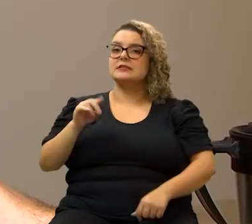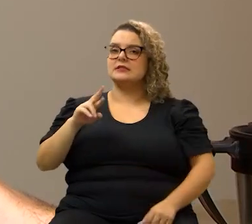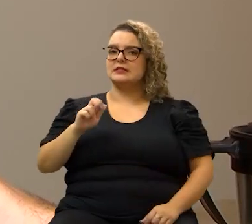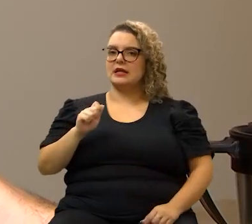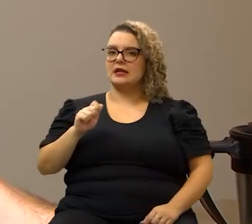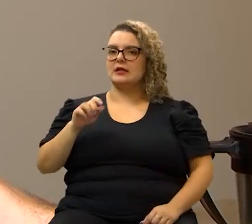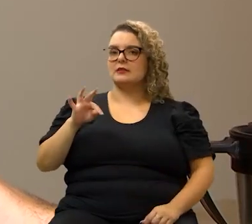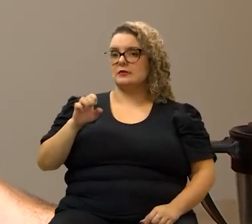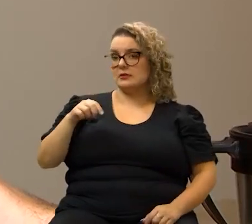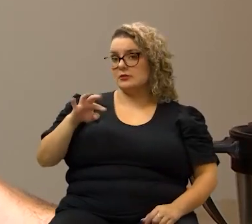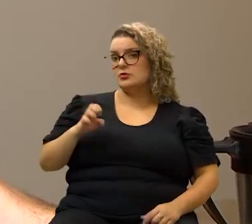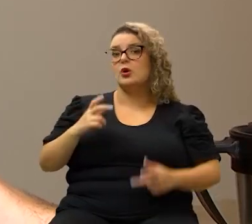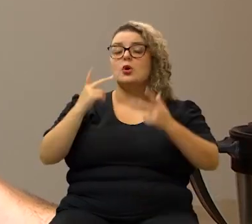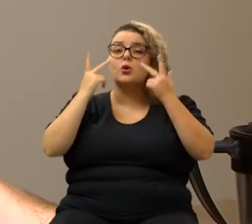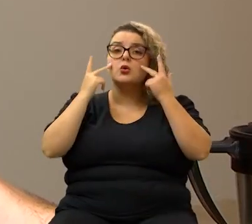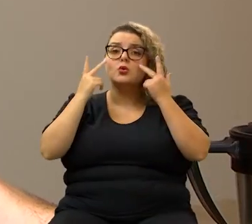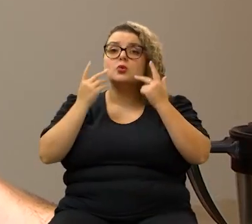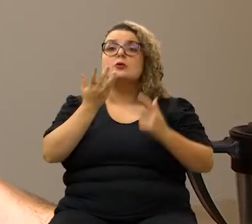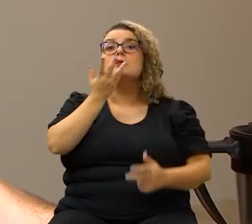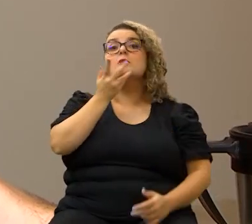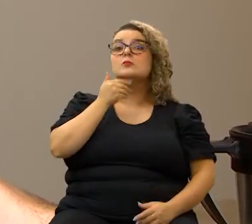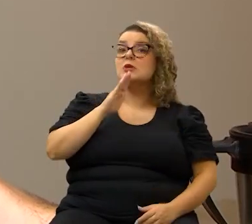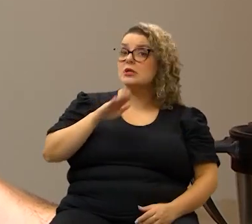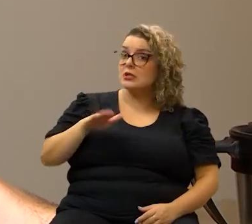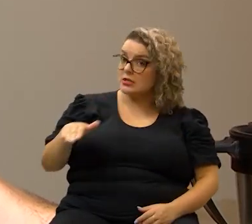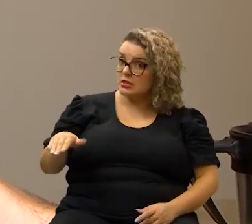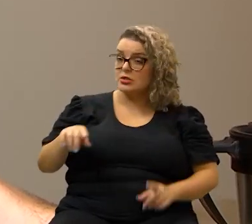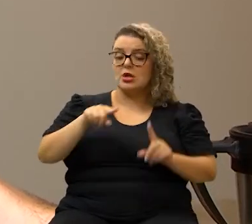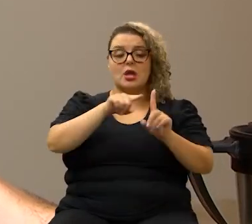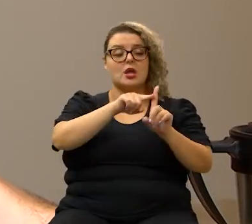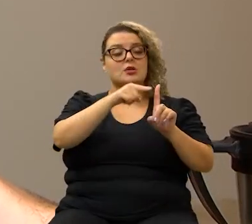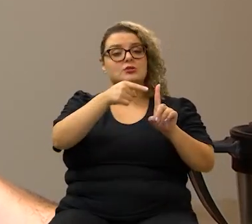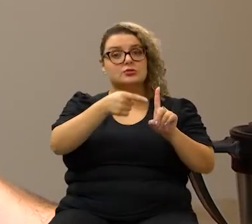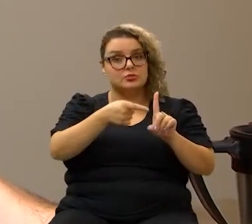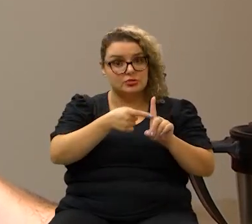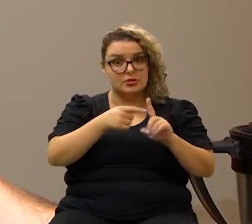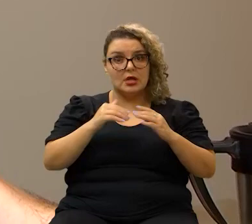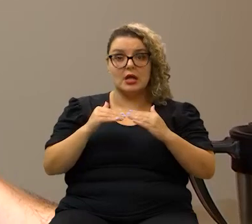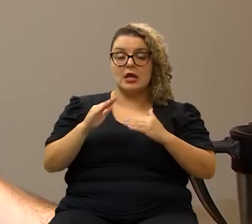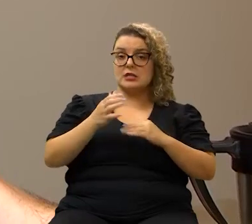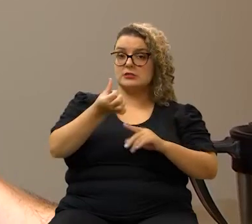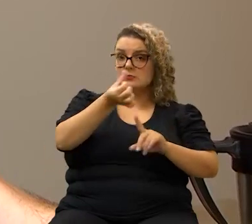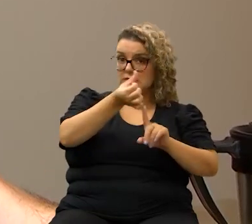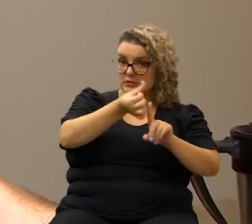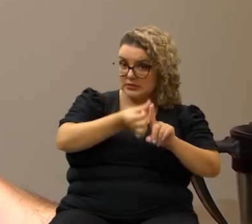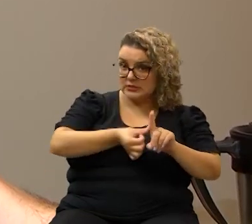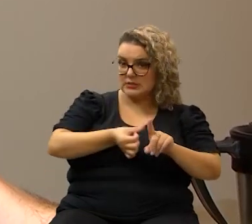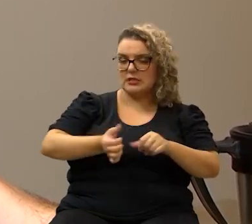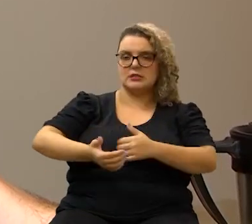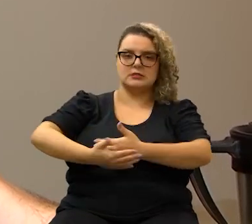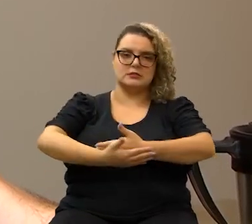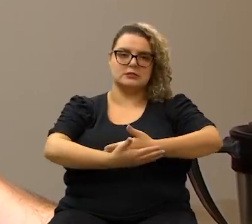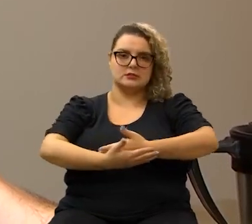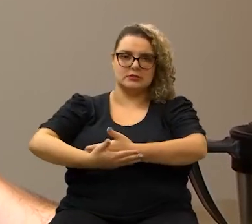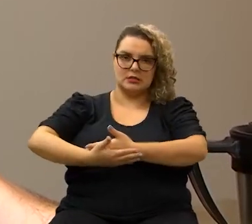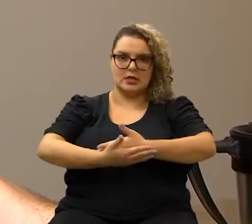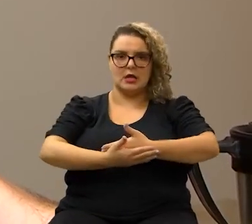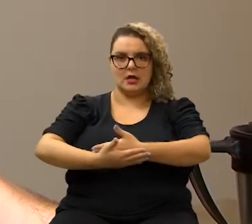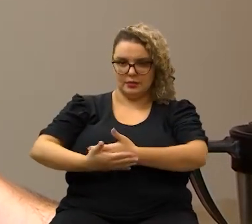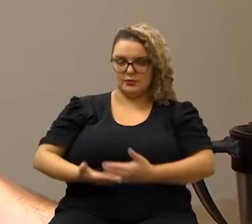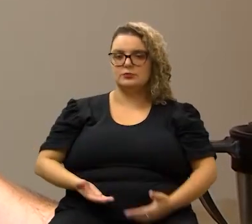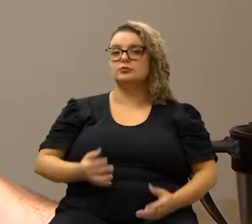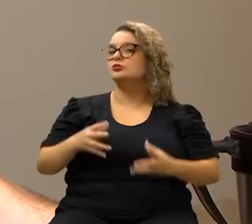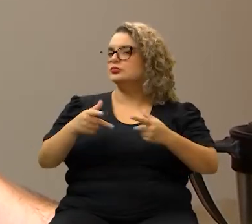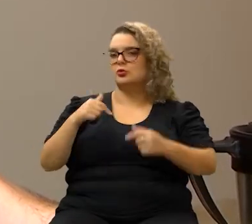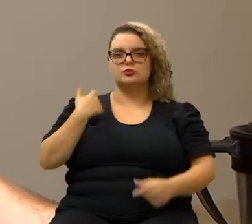hidratante então geralmente a gente pode usar em crianças gestantes acima de 6 meses de idade isso